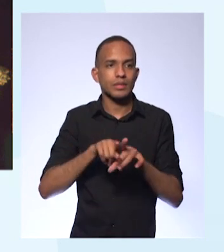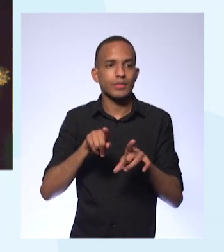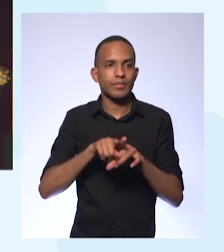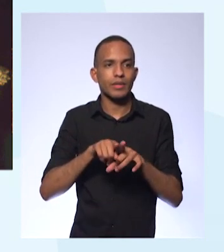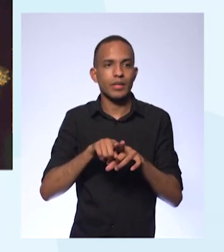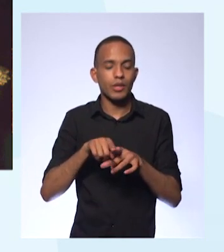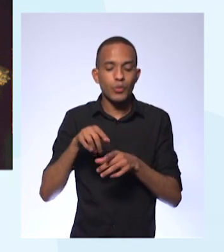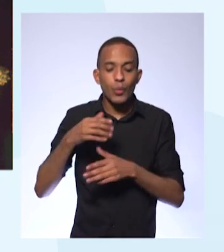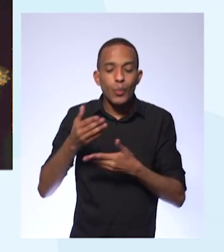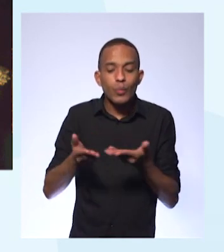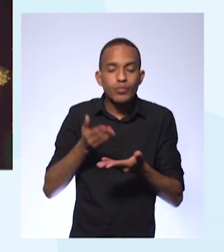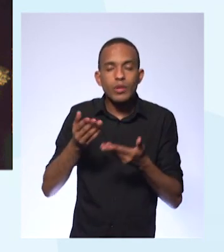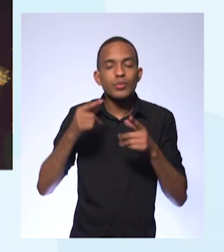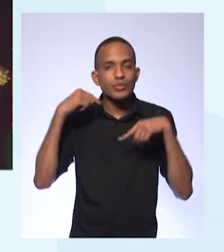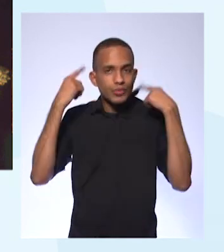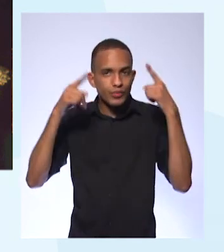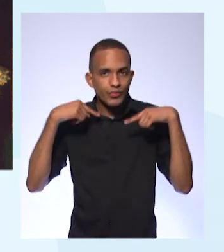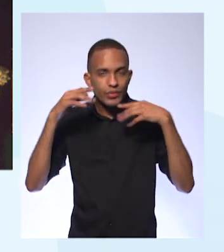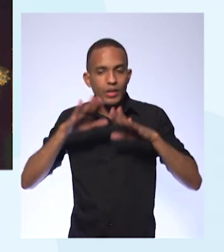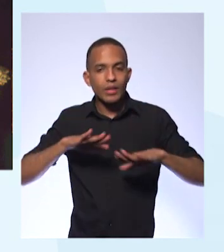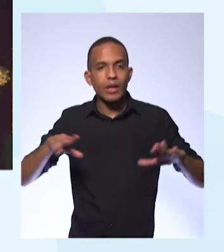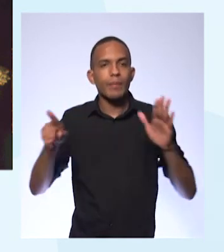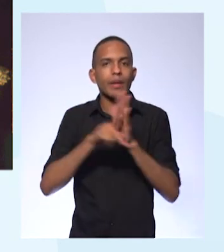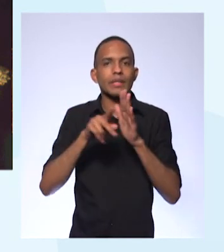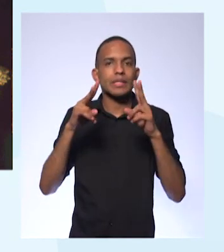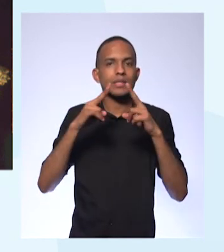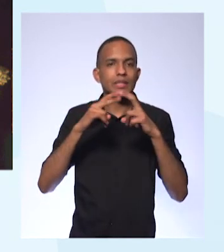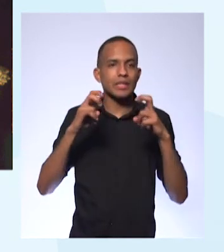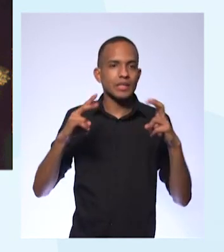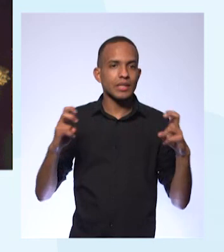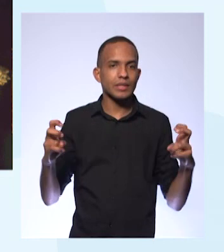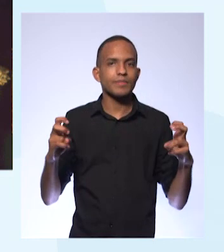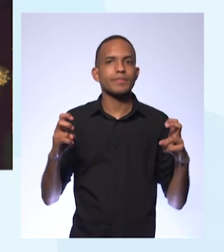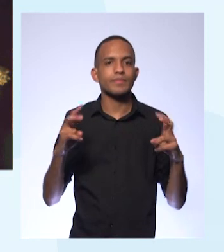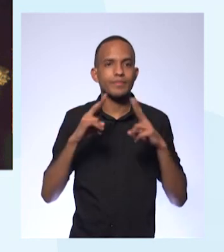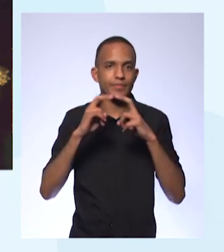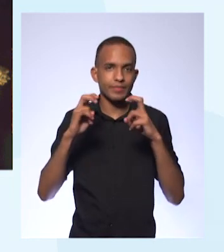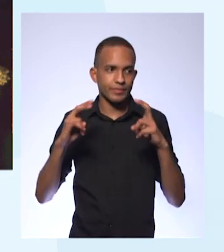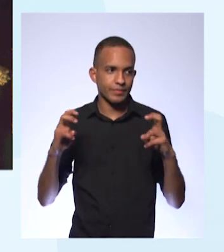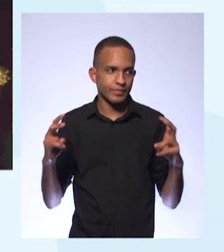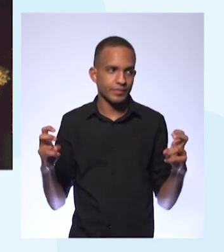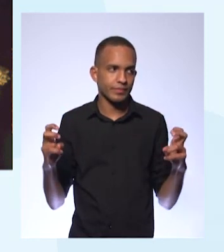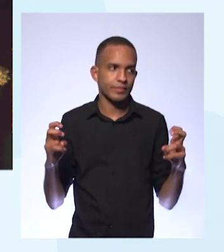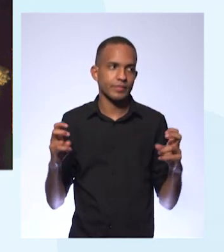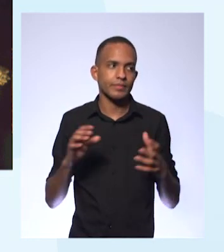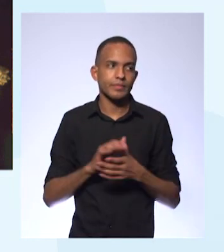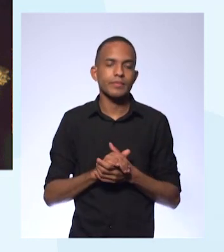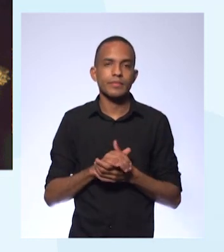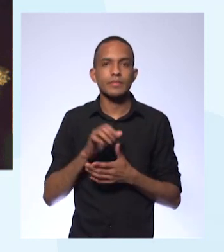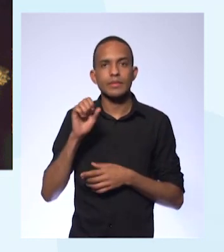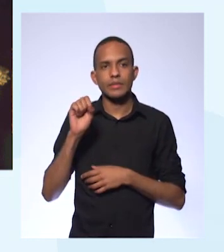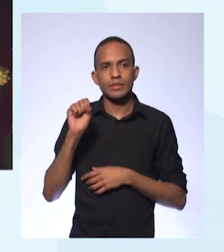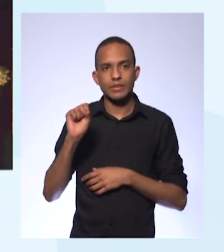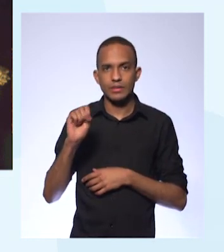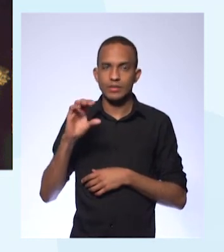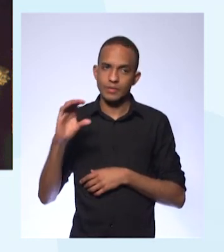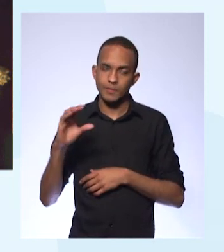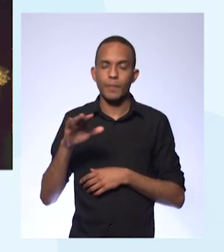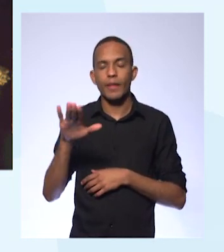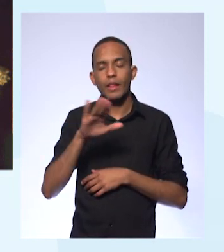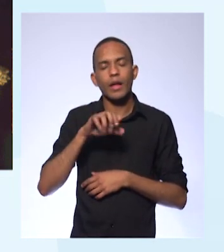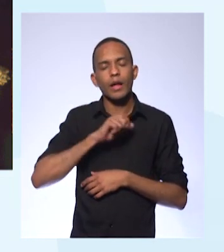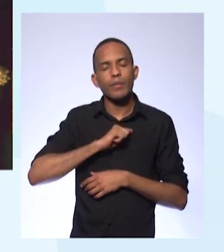em Laguna, na província de Santa Catarina, no sul do Brasil. Um ano antes da independência daquele país de Portugal,